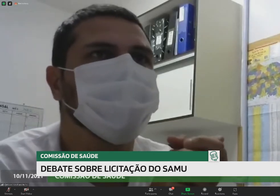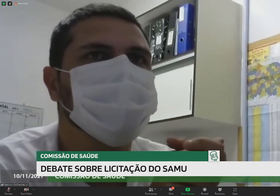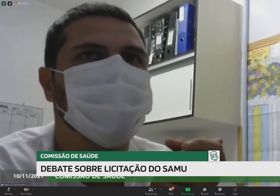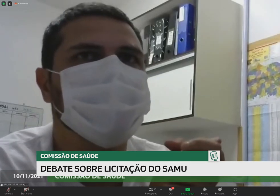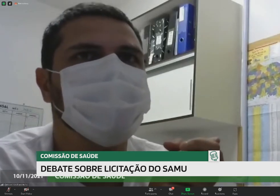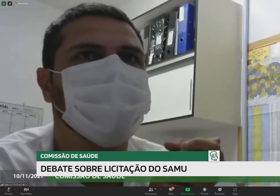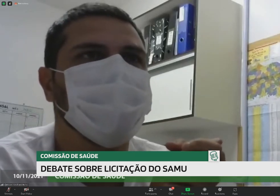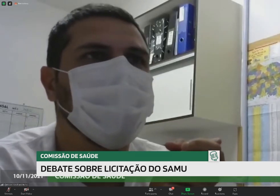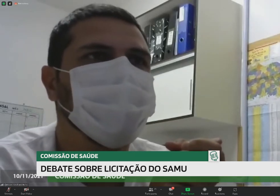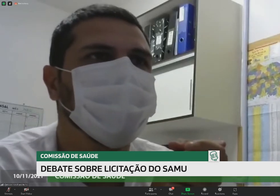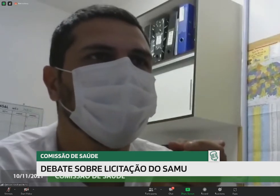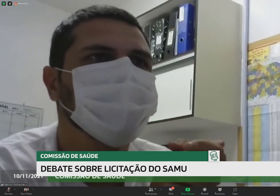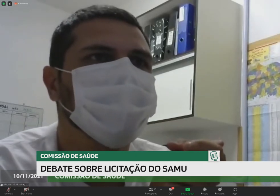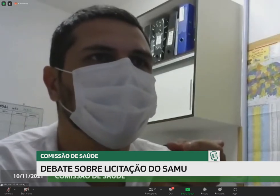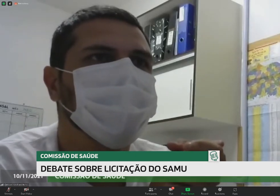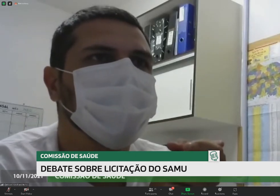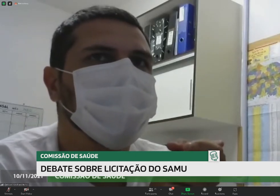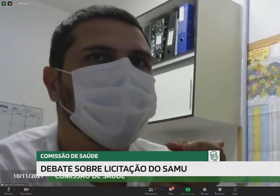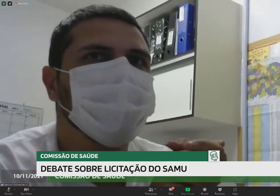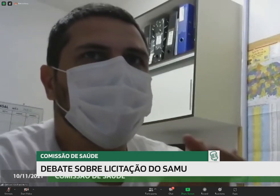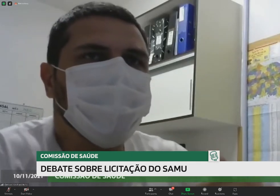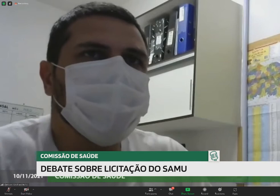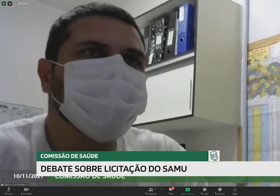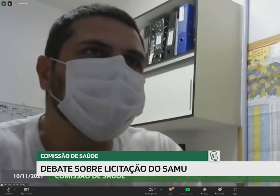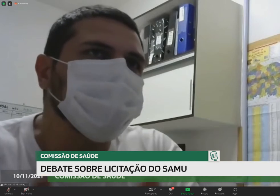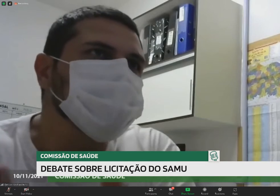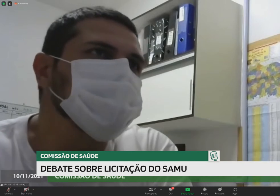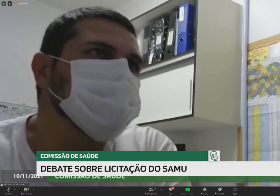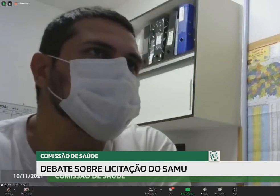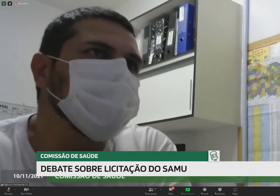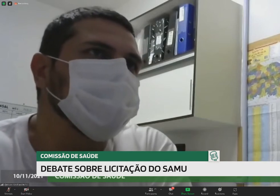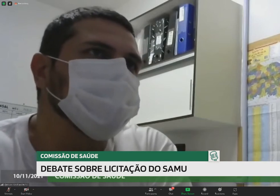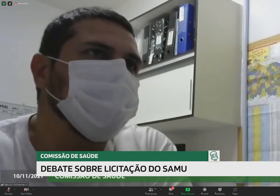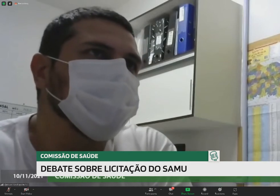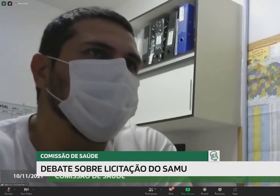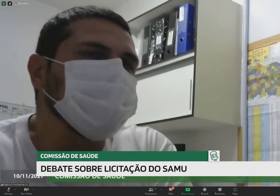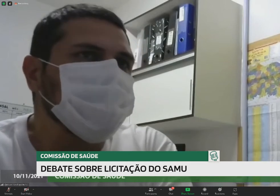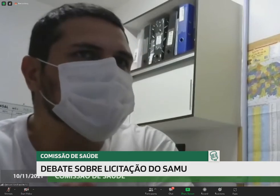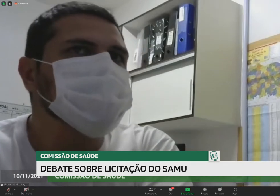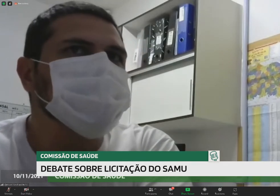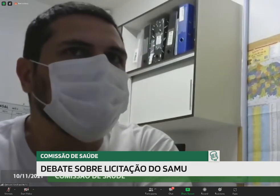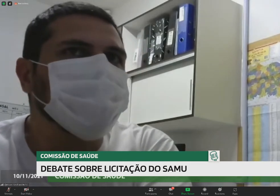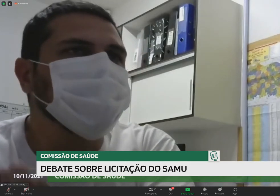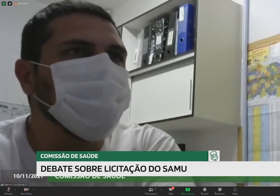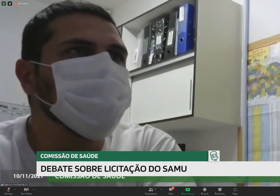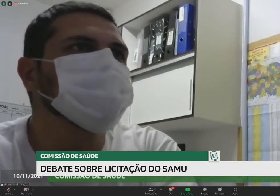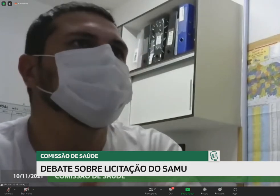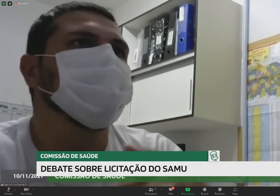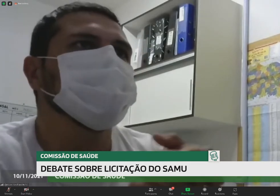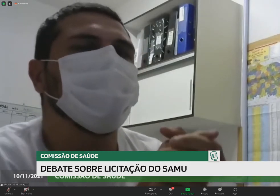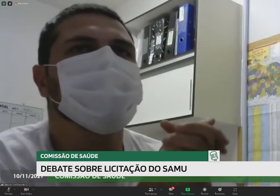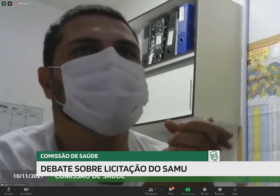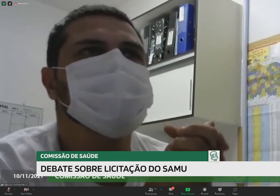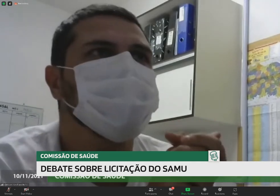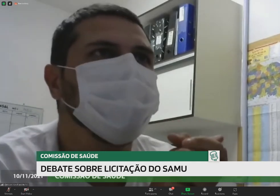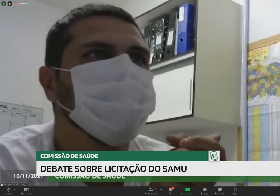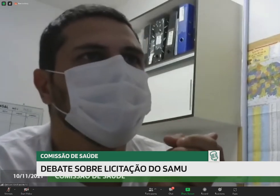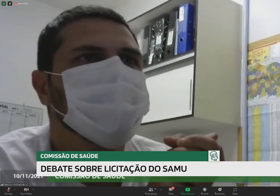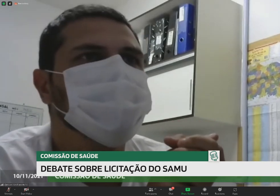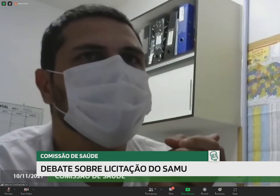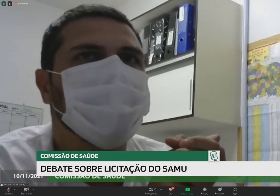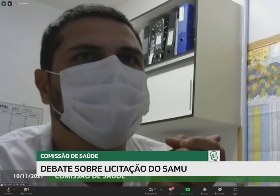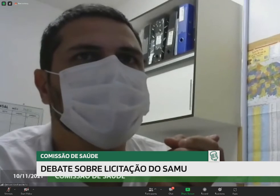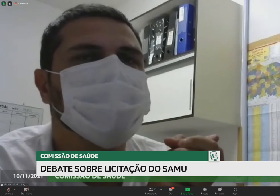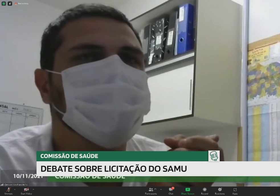receber os valores da SPDM. E pelo que estava se desenhando, com atraso de salário até ontem da OZZ,